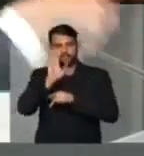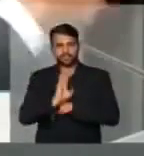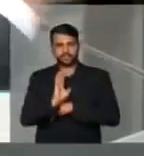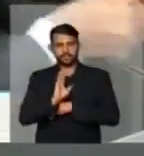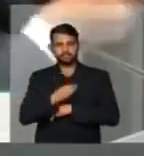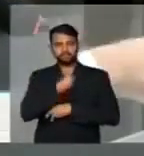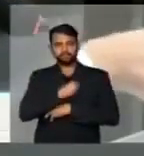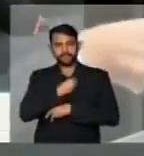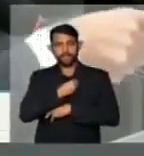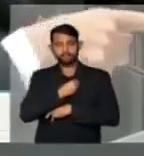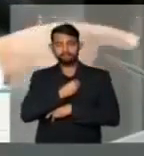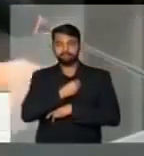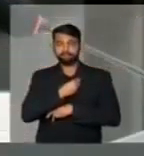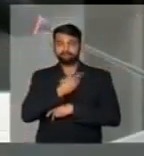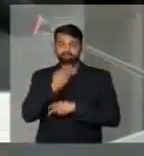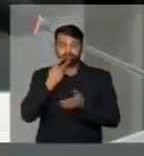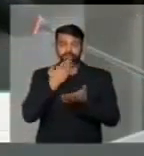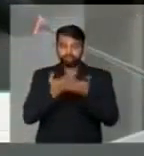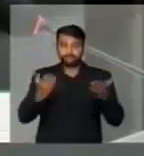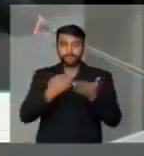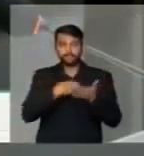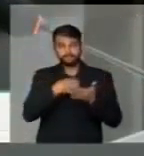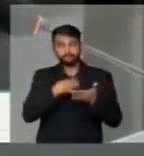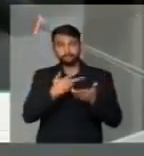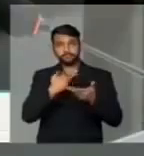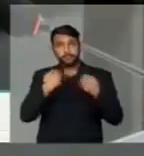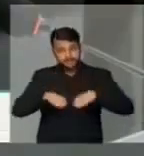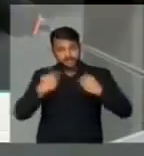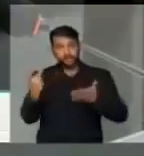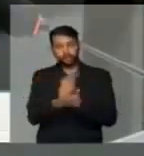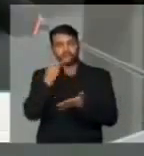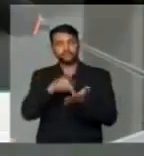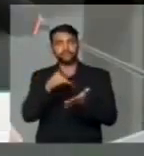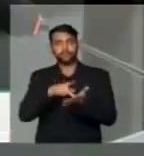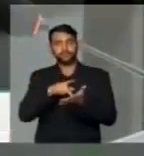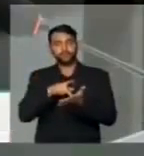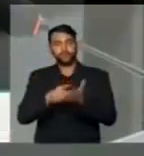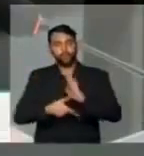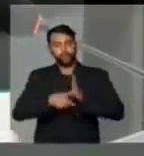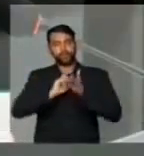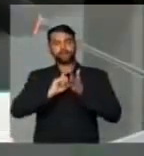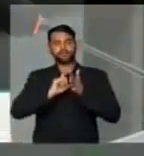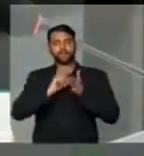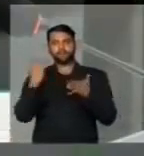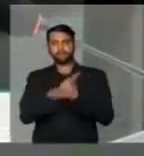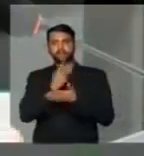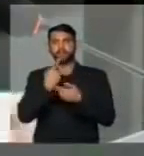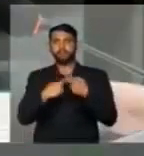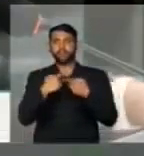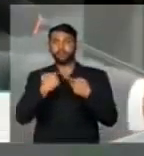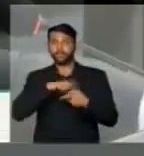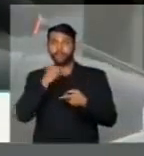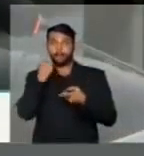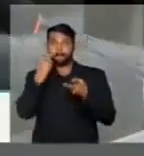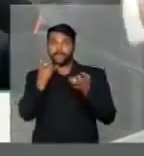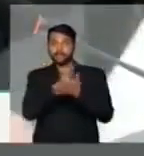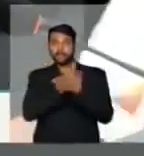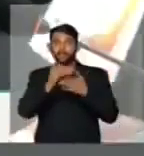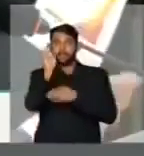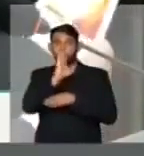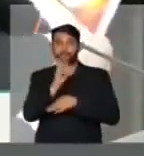mais suportar essa narrativa cínica, mentirosa, daqueles que são desonestos ao afirmar esse tipo de